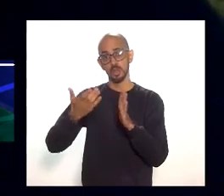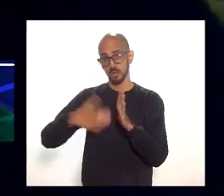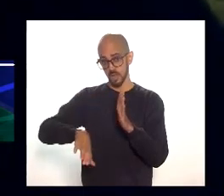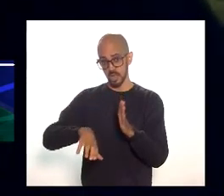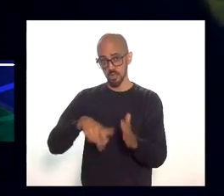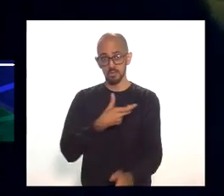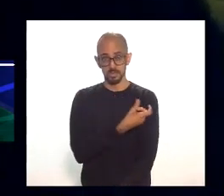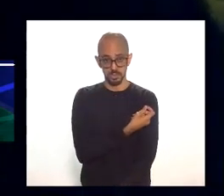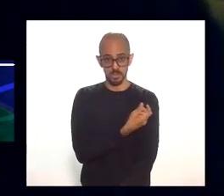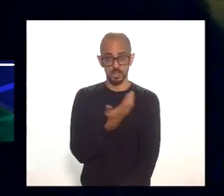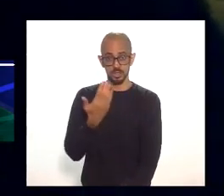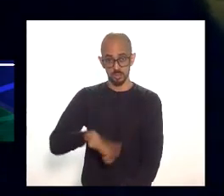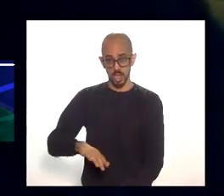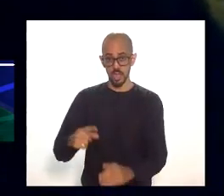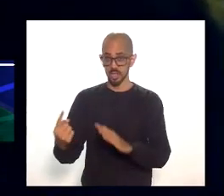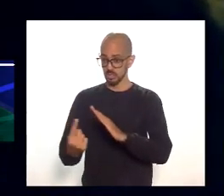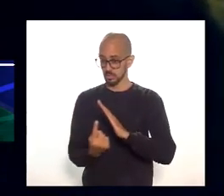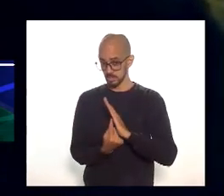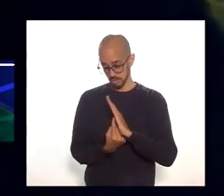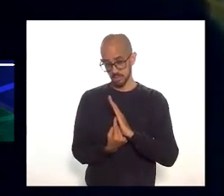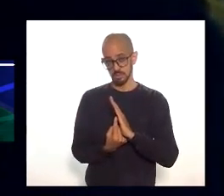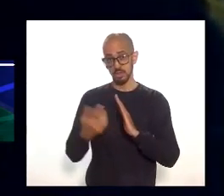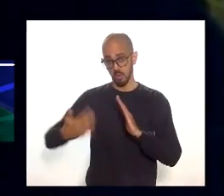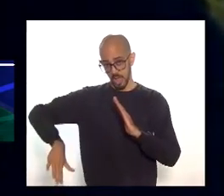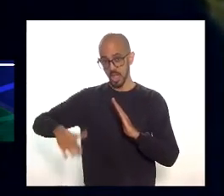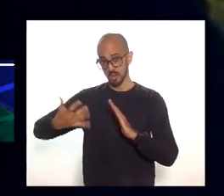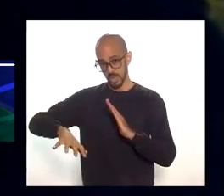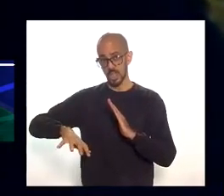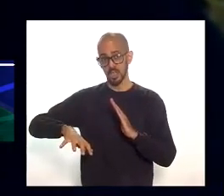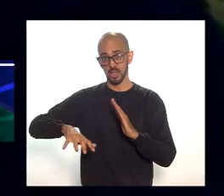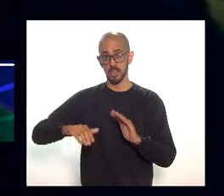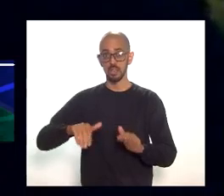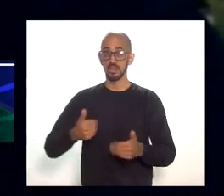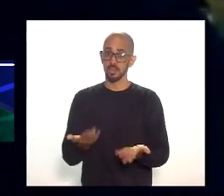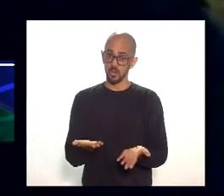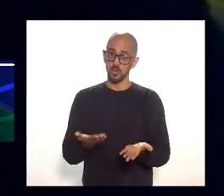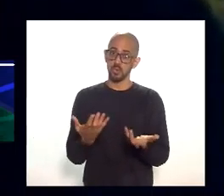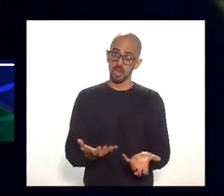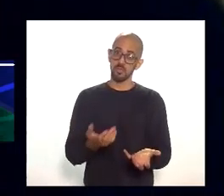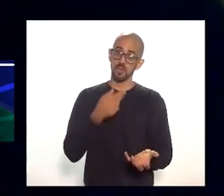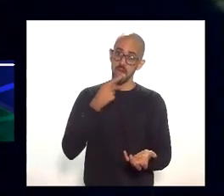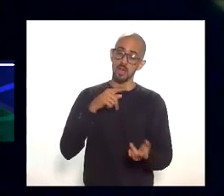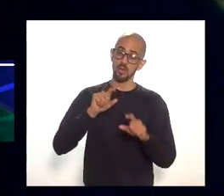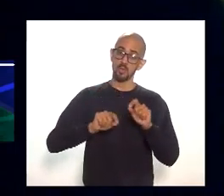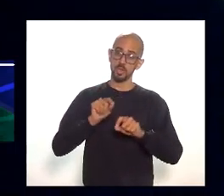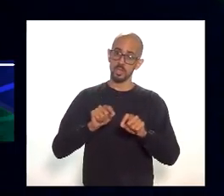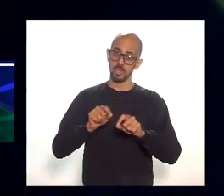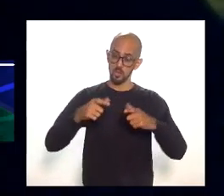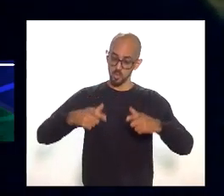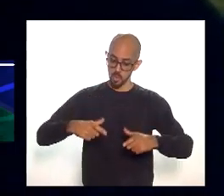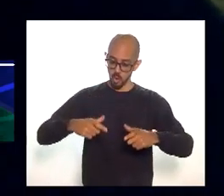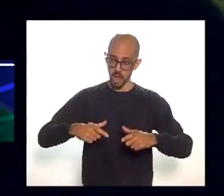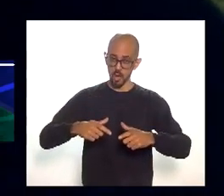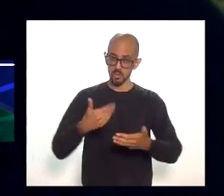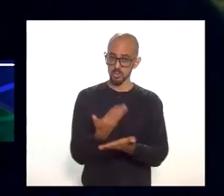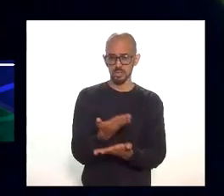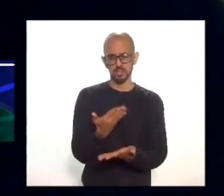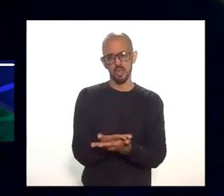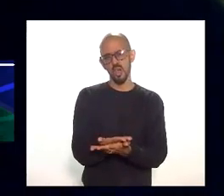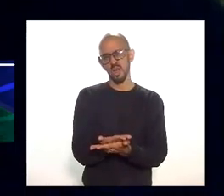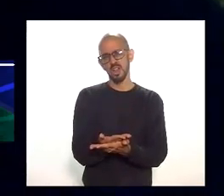distanciamento social. Eu queria dizer que o ambiente escolar, realmente um ambiente de convívio,